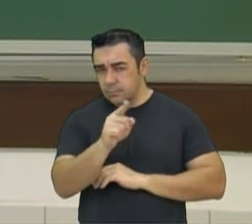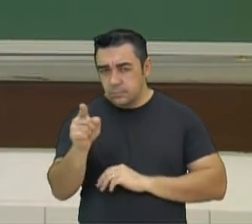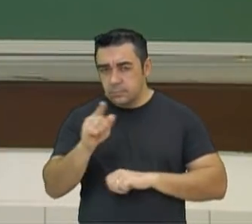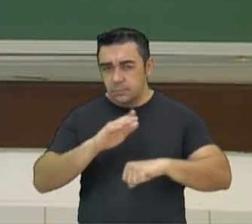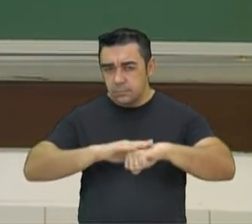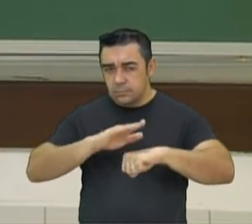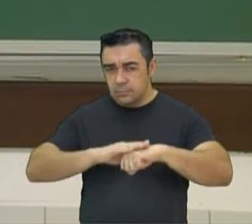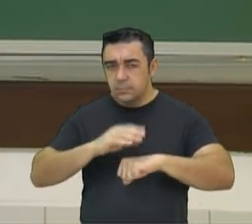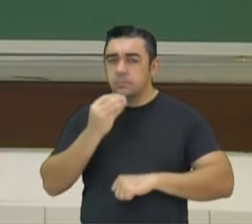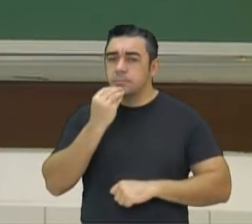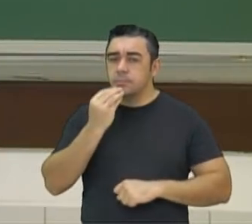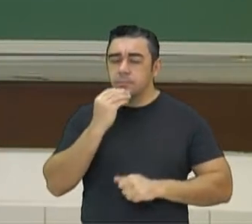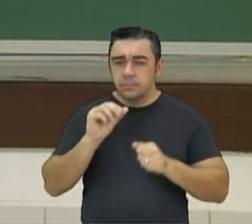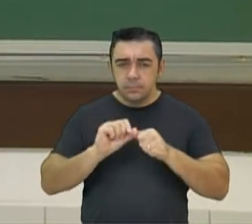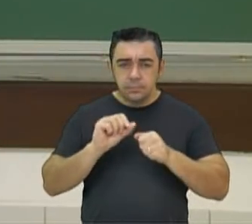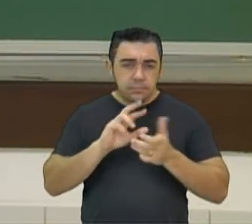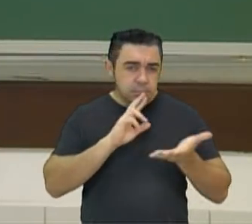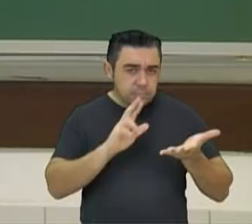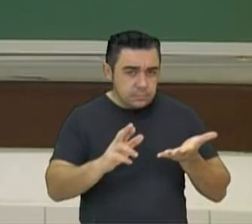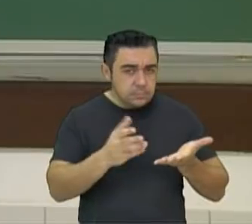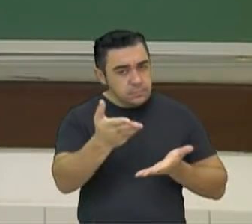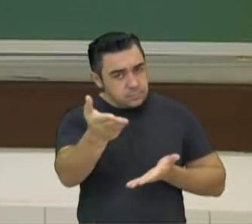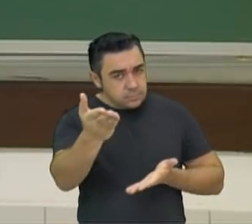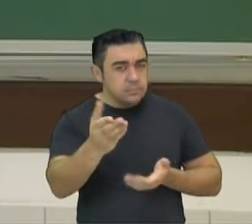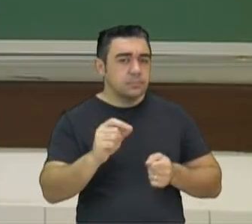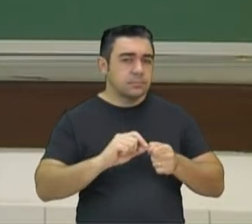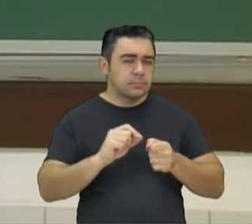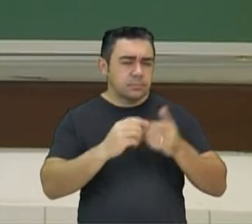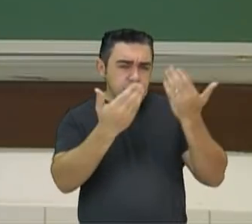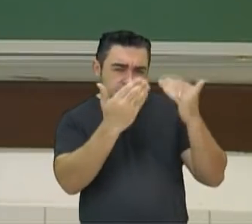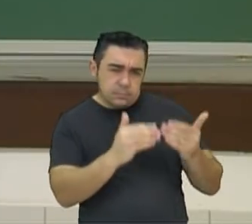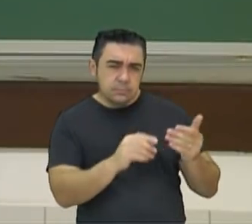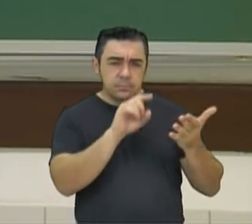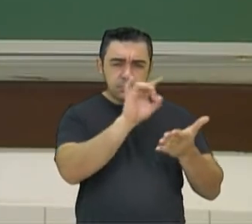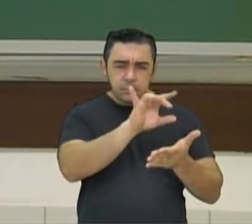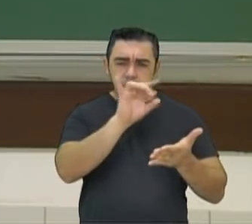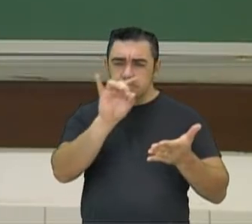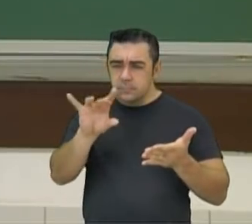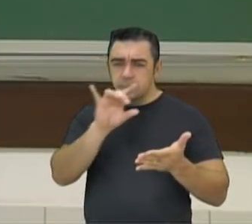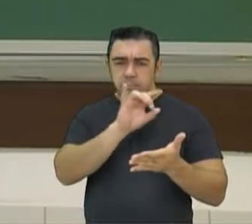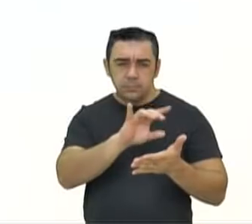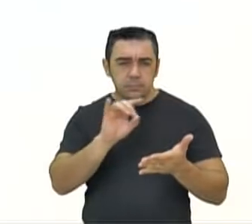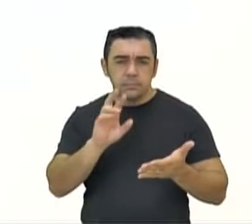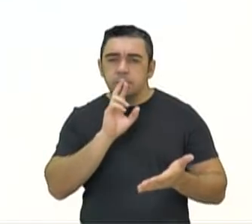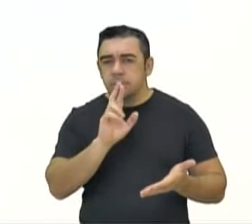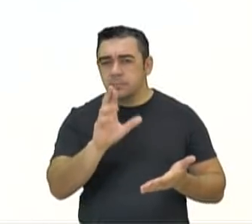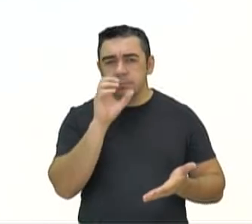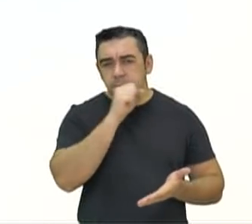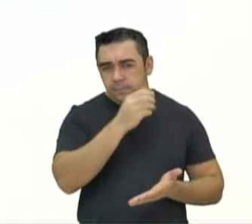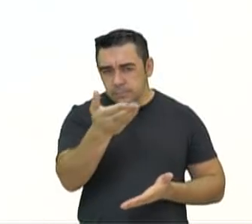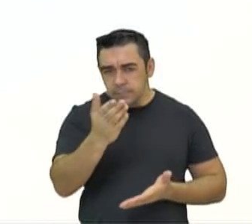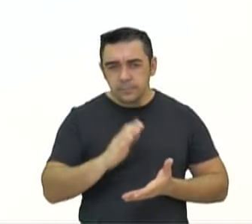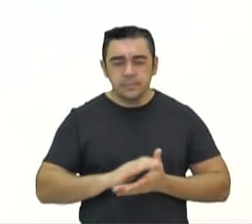de vocês resolverem. Então, analisem os casos especiais e resolvam aqui.